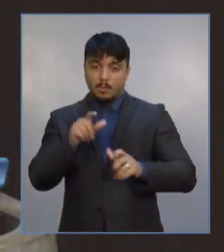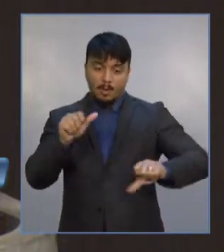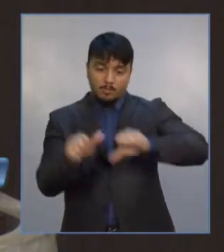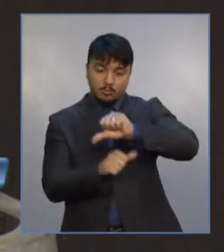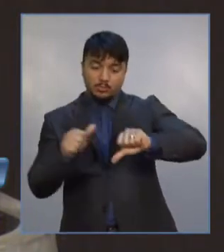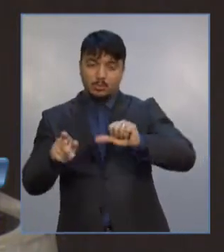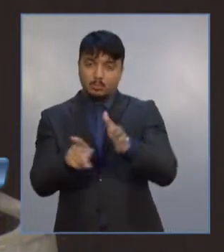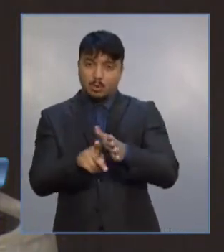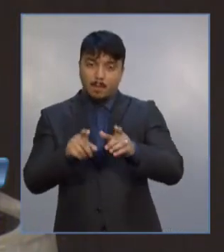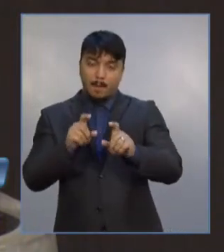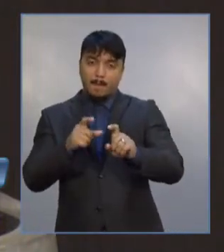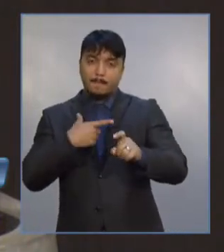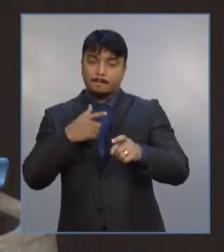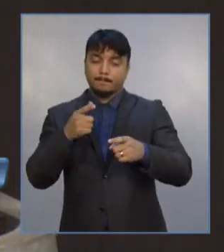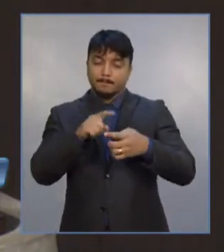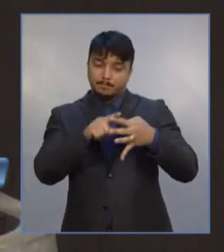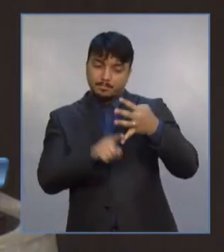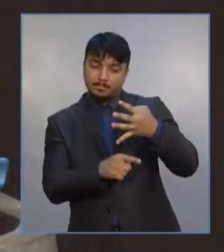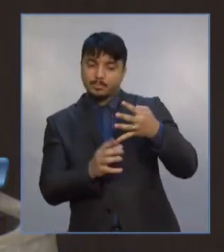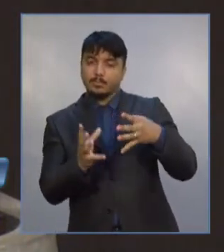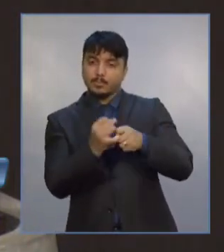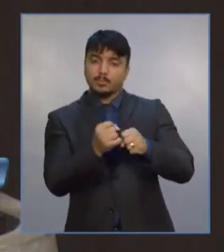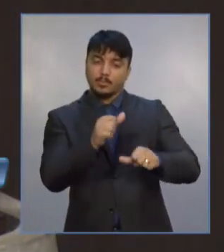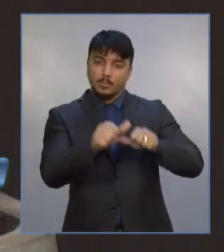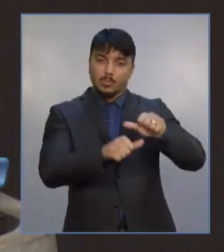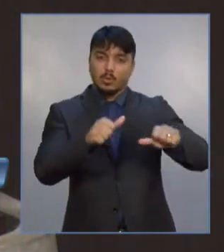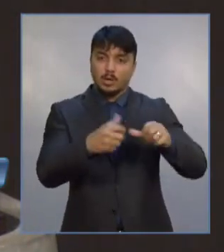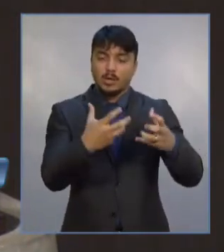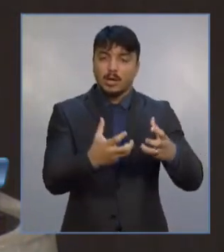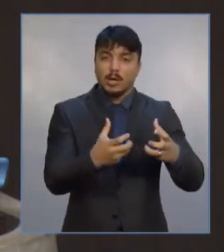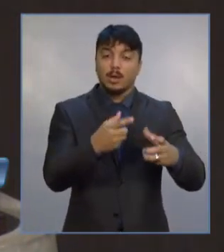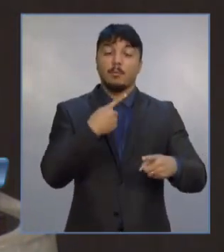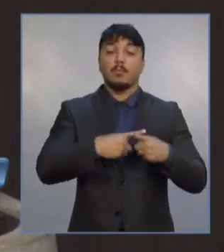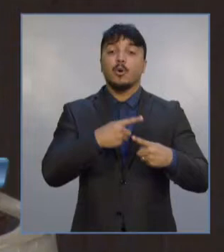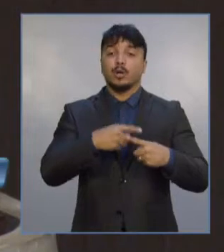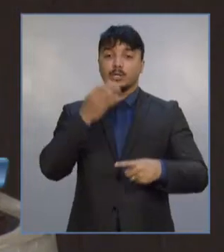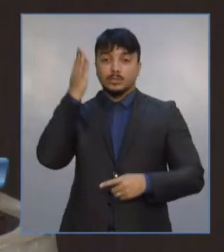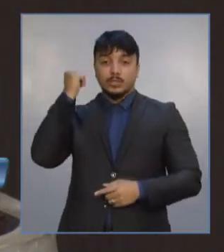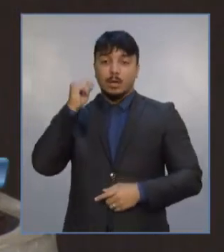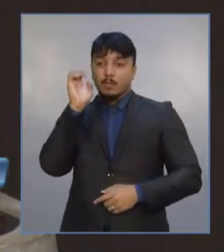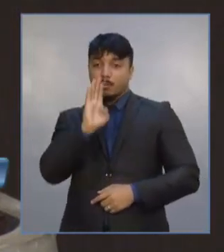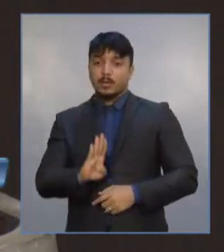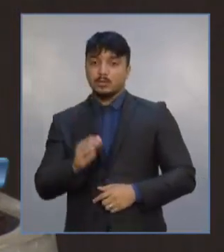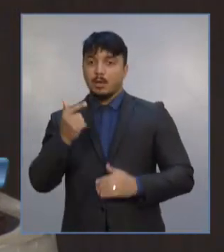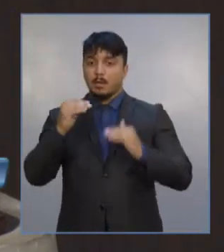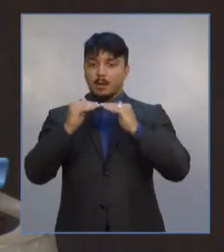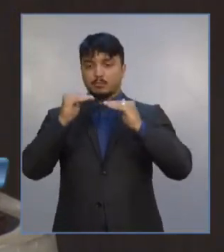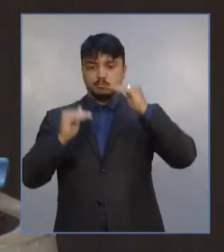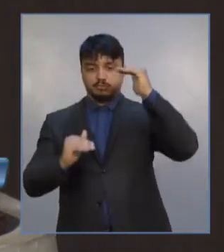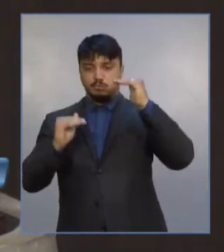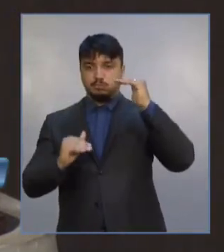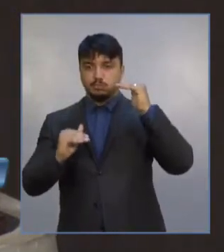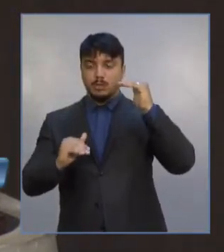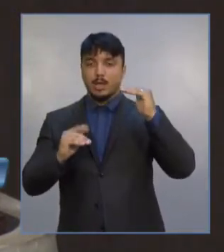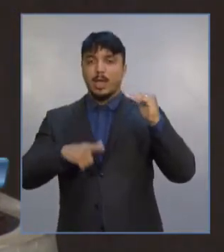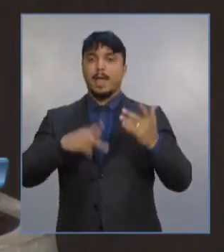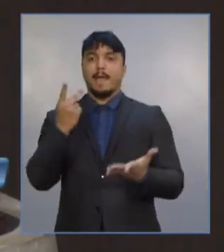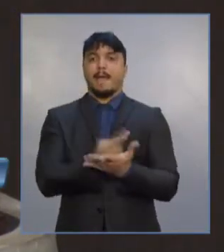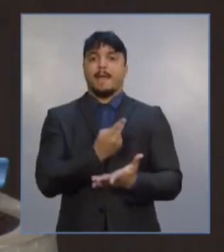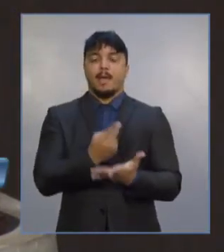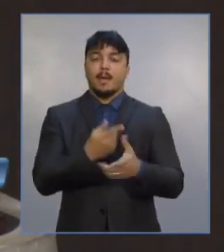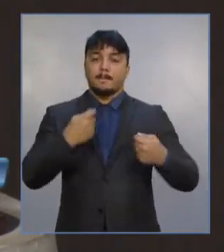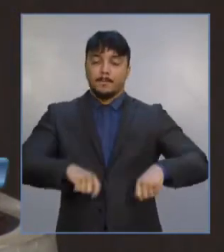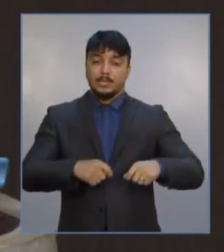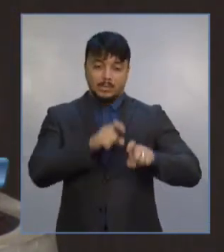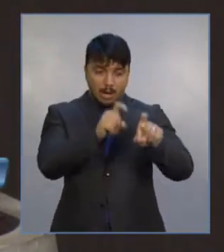base, para dizer que queriam aquelas reformas de base porque sabiam que o Brasil era desigual, injusto, e era necessário ter